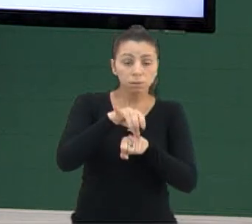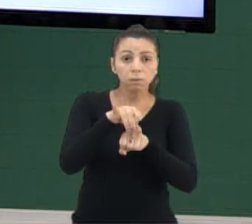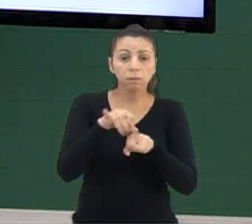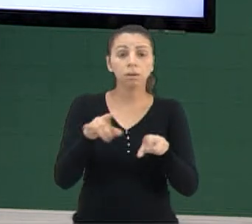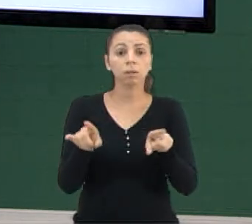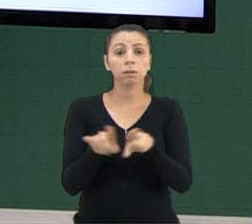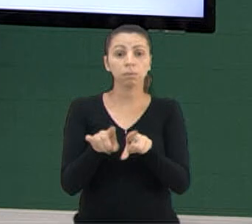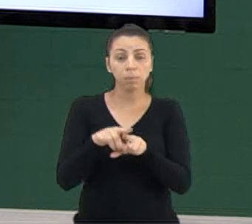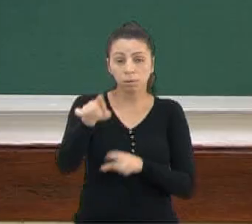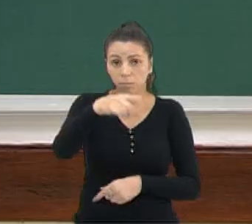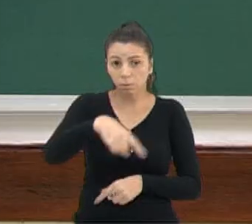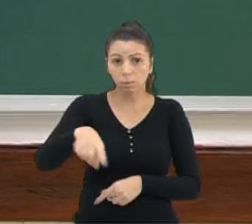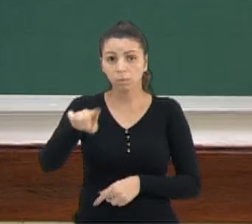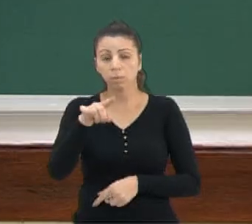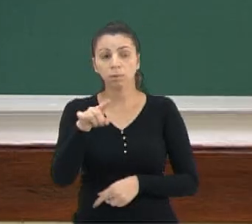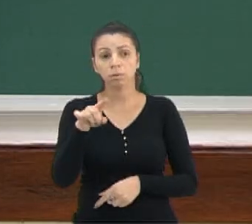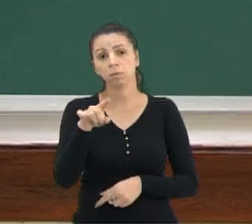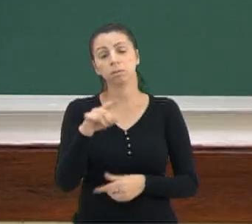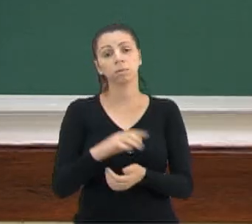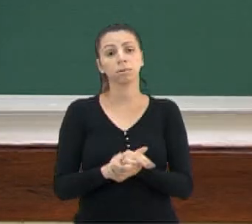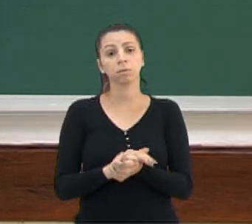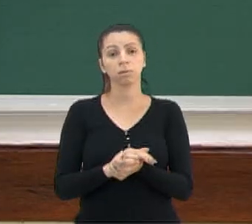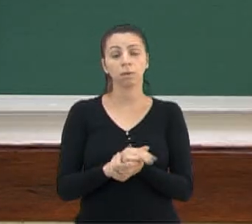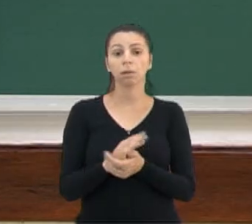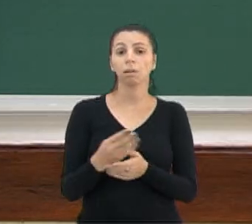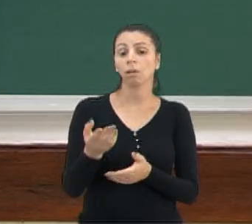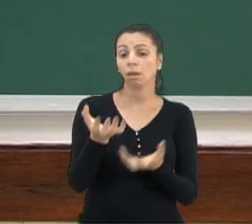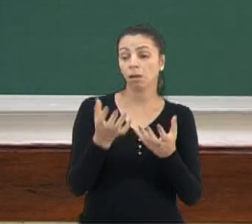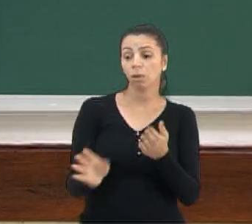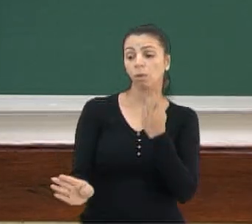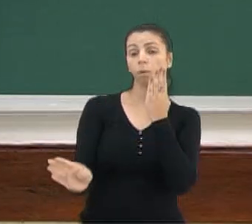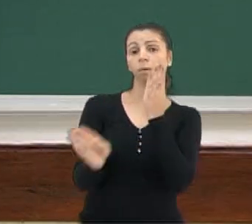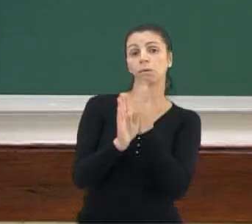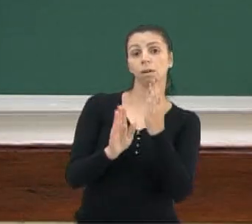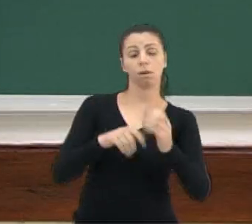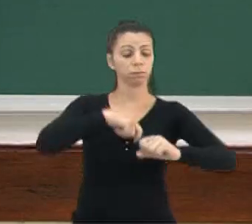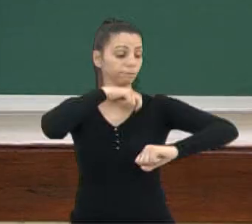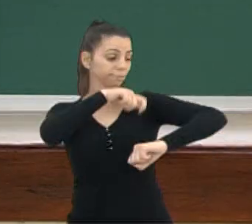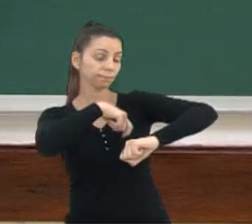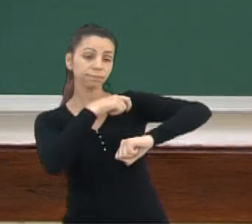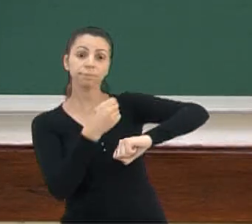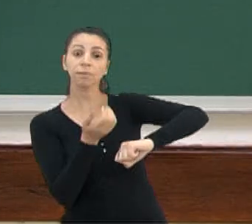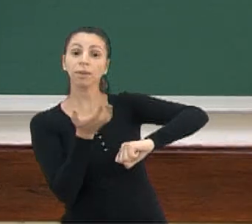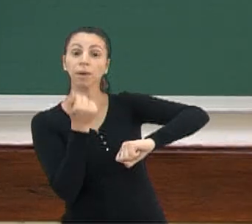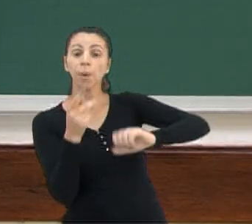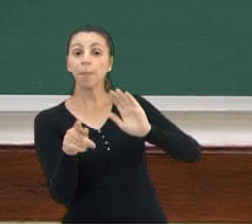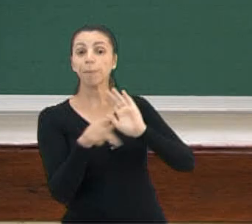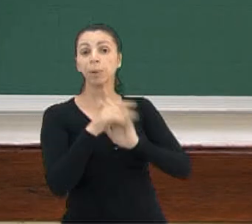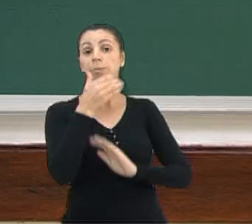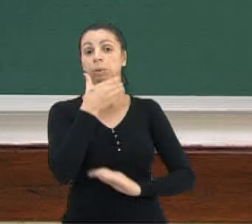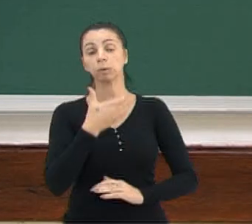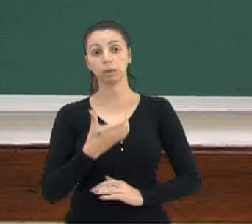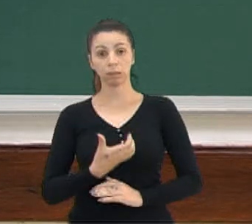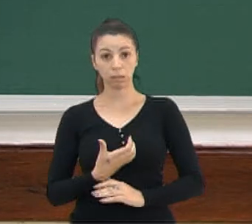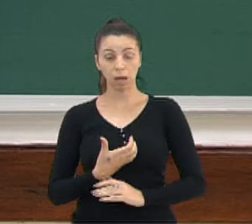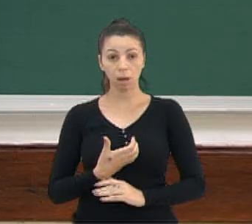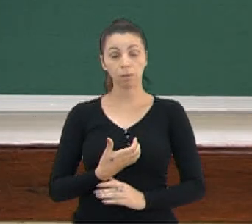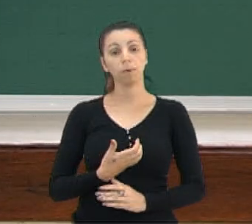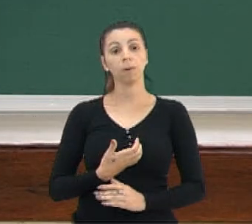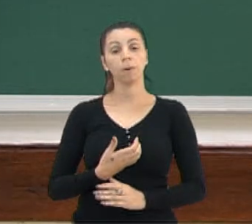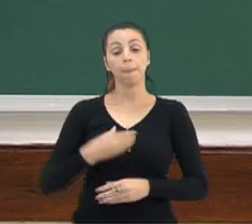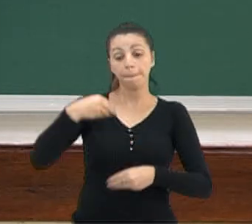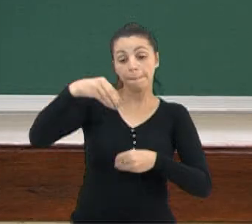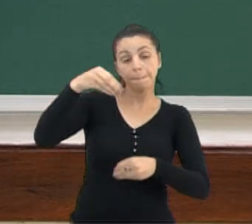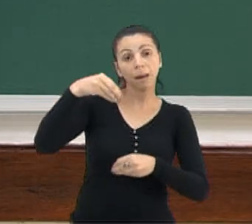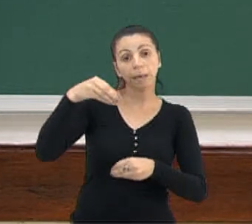dicas para a gente, né? Se você quer encontrar receita culinária natalina, então você vai em determinada